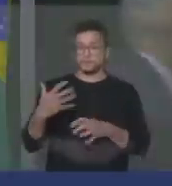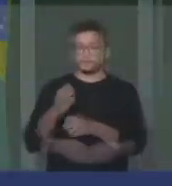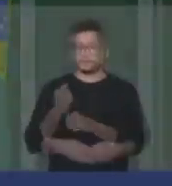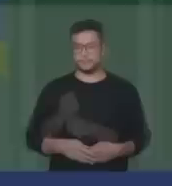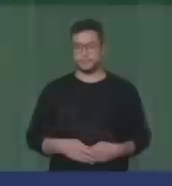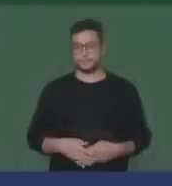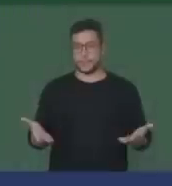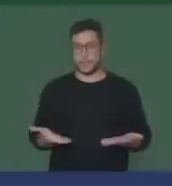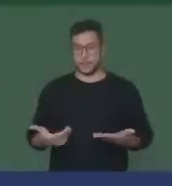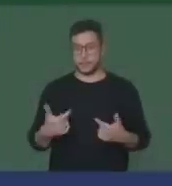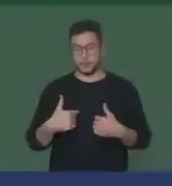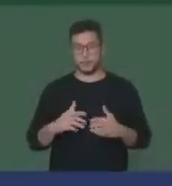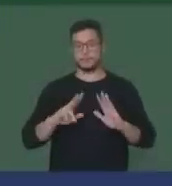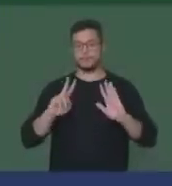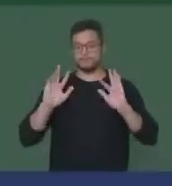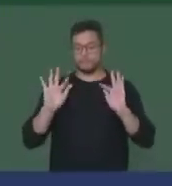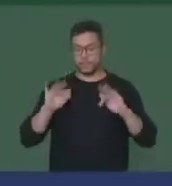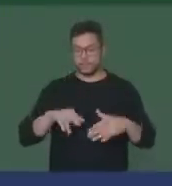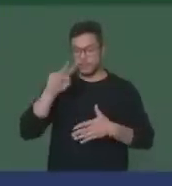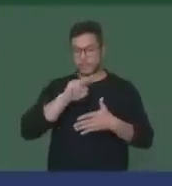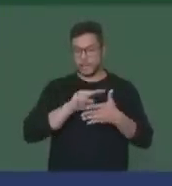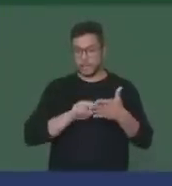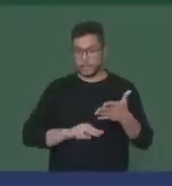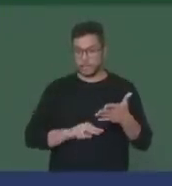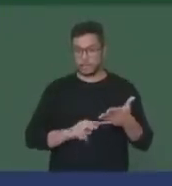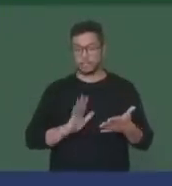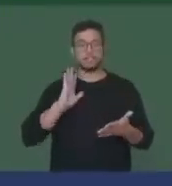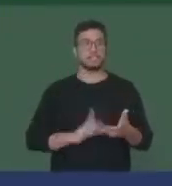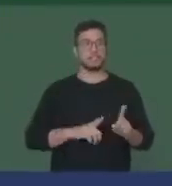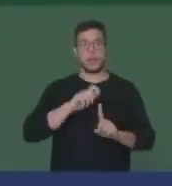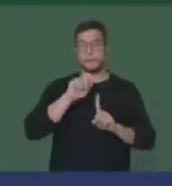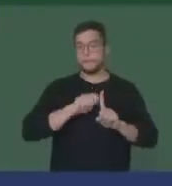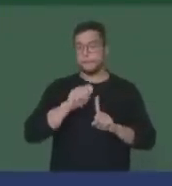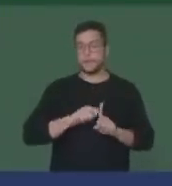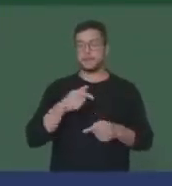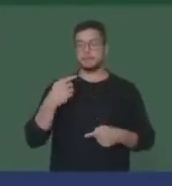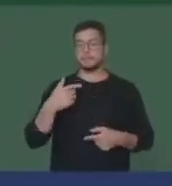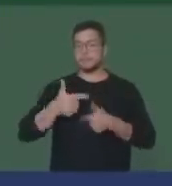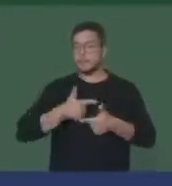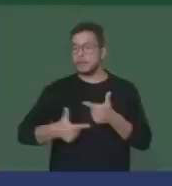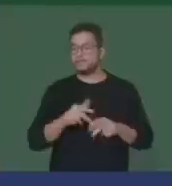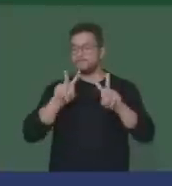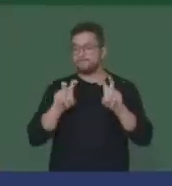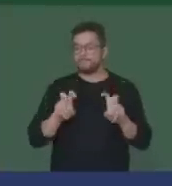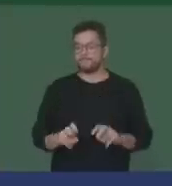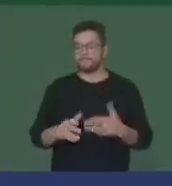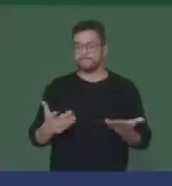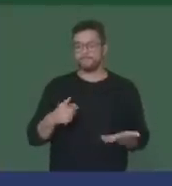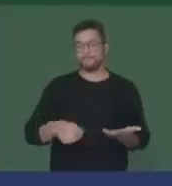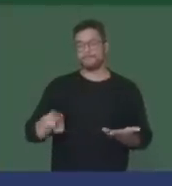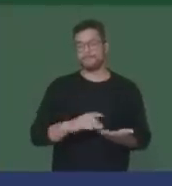proposição. Depois de mais de mês tratando dessa questão, que todos sabem da